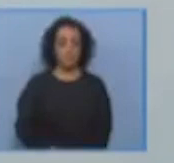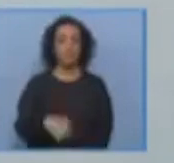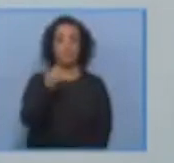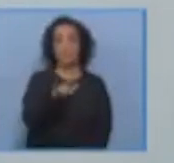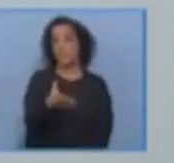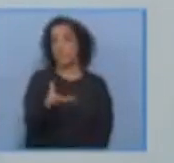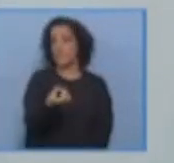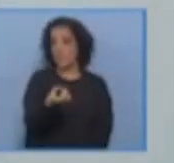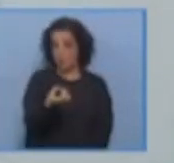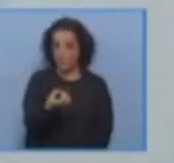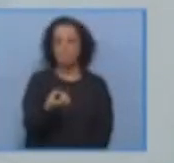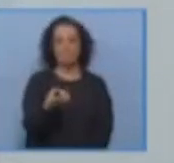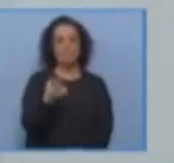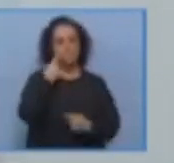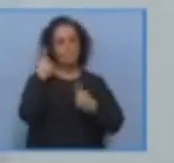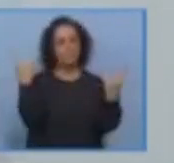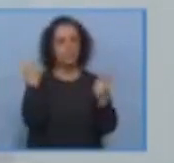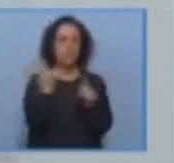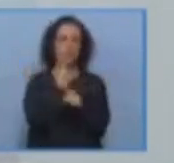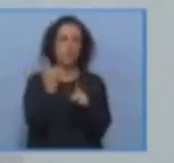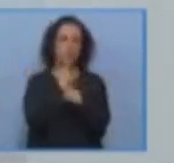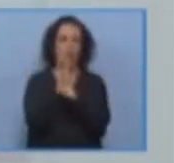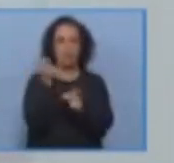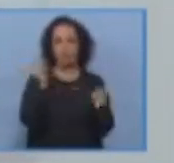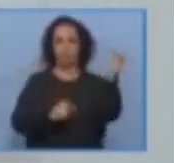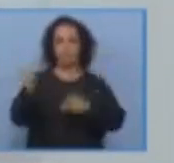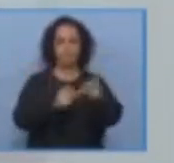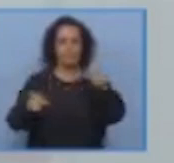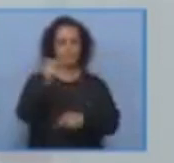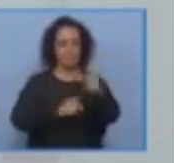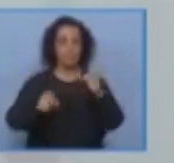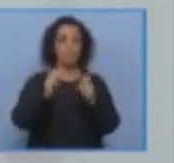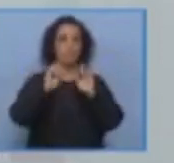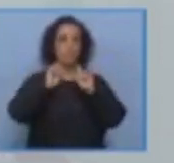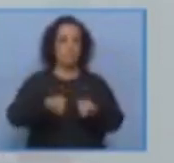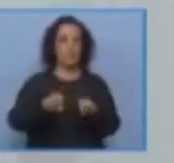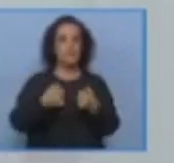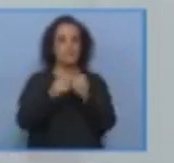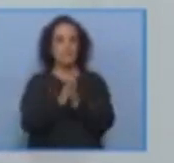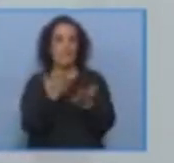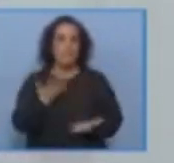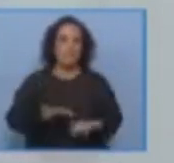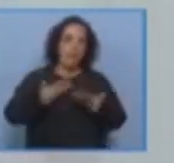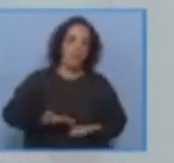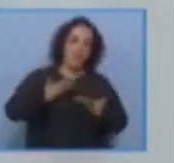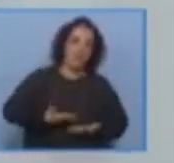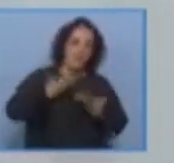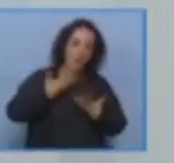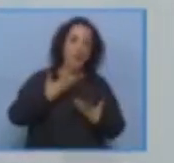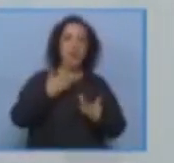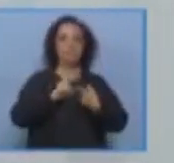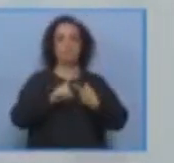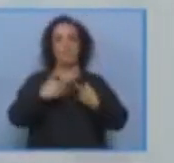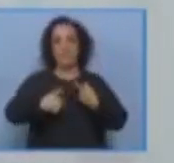E 2019 apresenta-se recheado de acontecimentos que despertam já alguma expectativa, desde logo esse